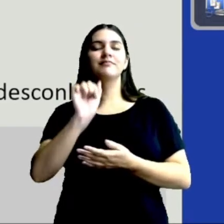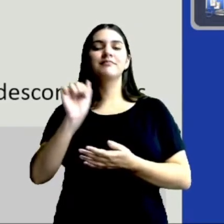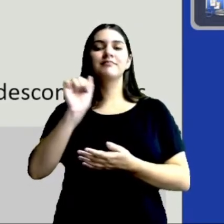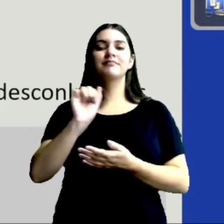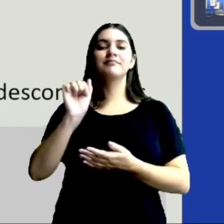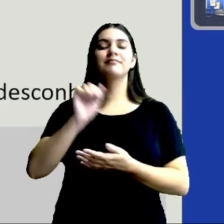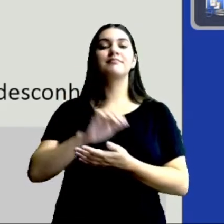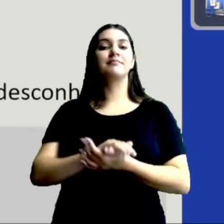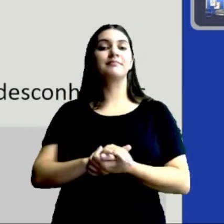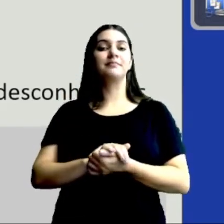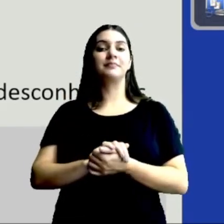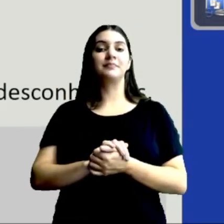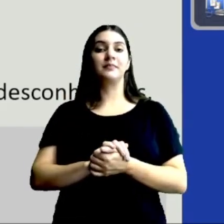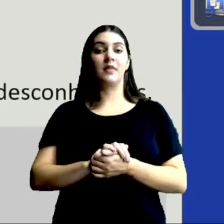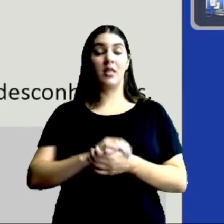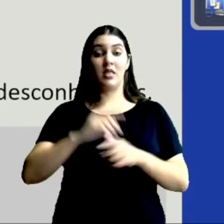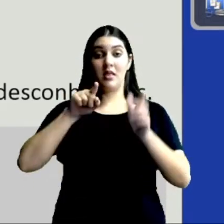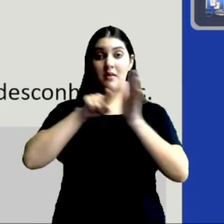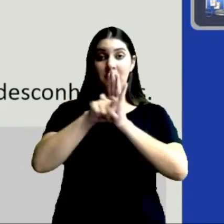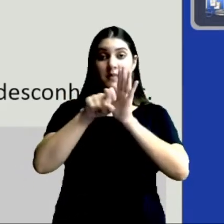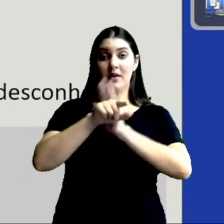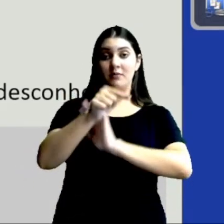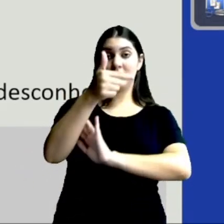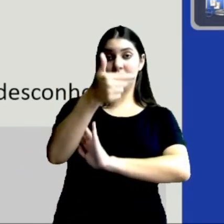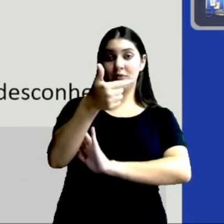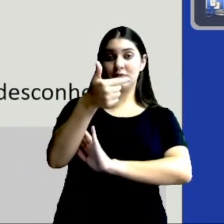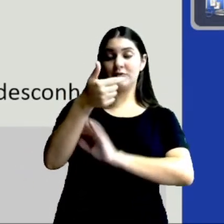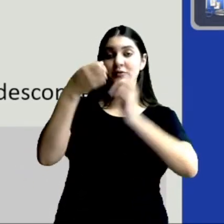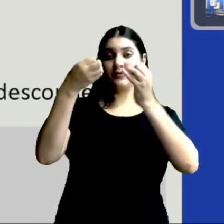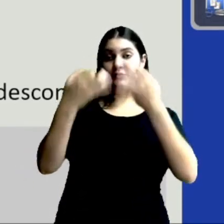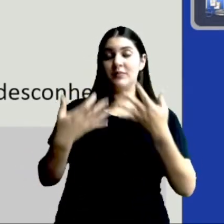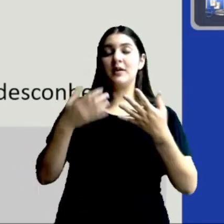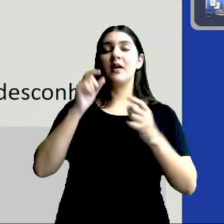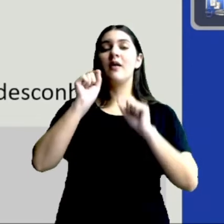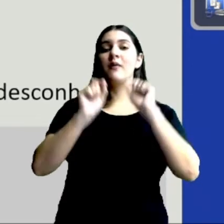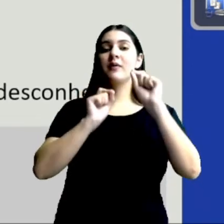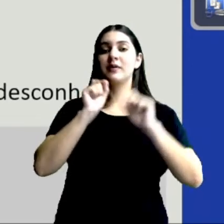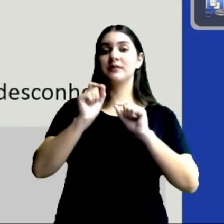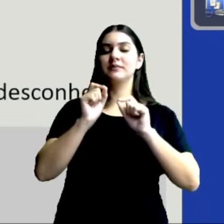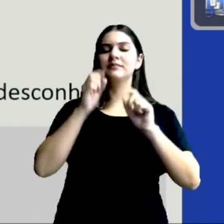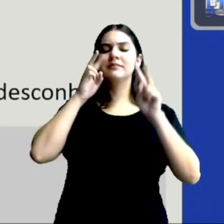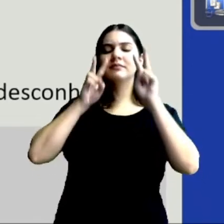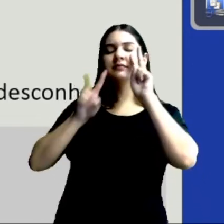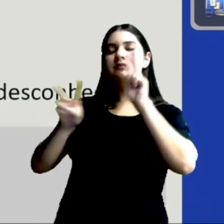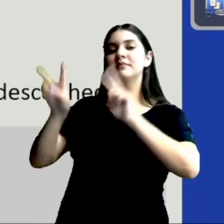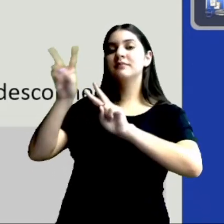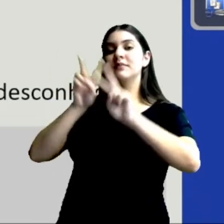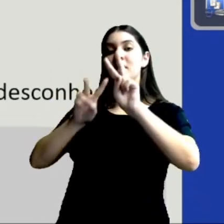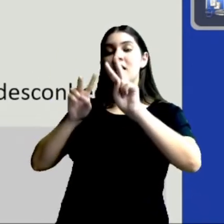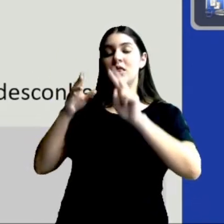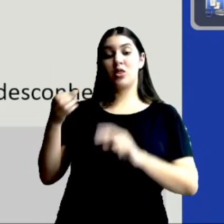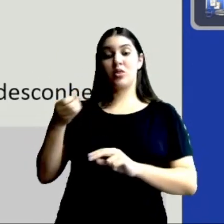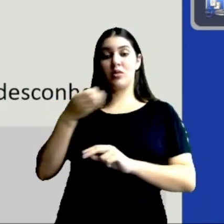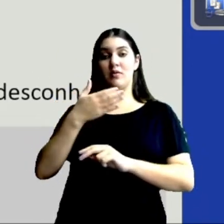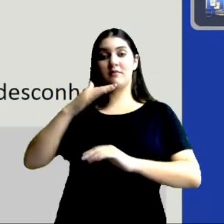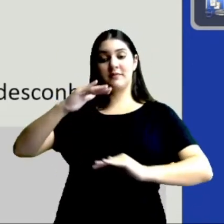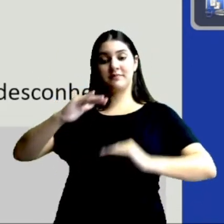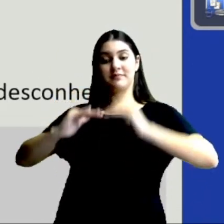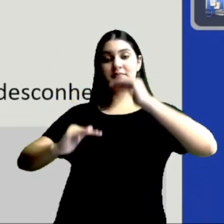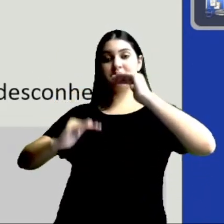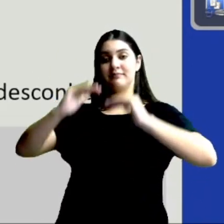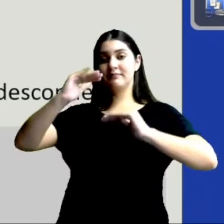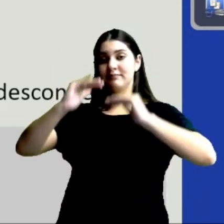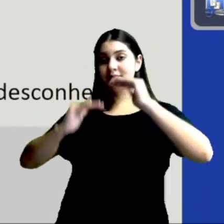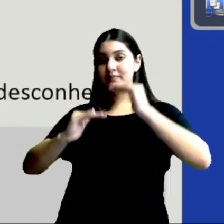risquei. Na questão 2, diz assim: agora, observe esta nova balança. Então, bora